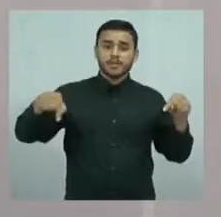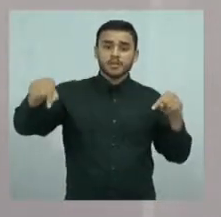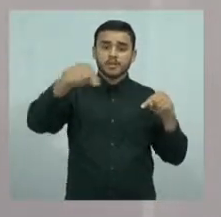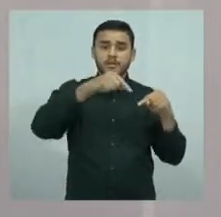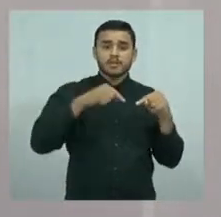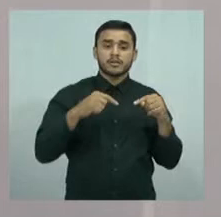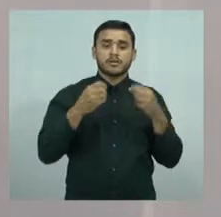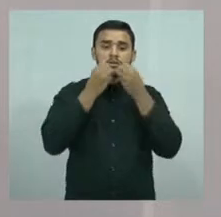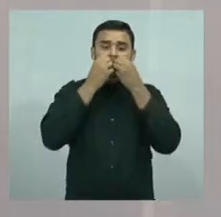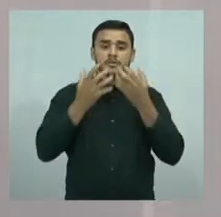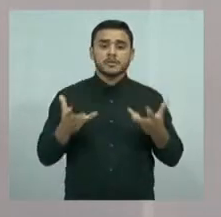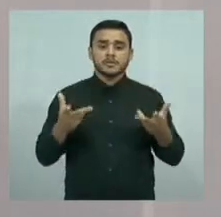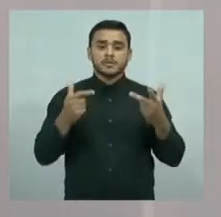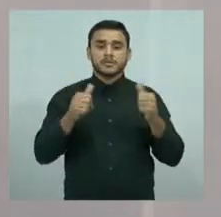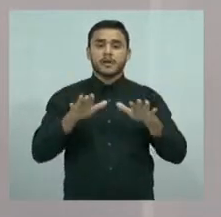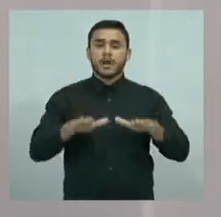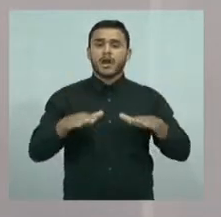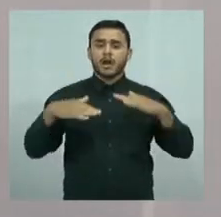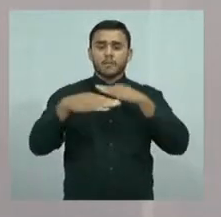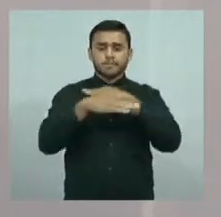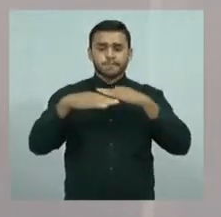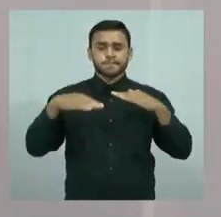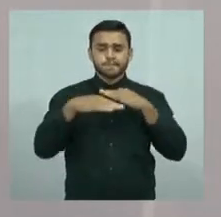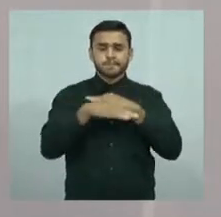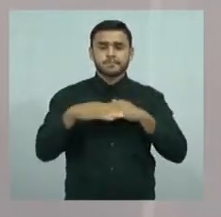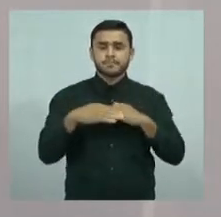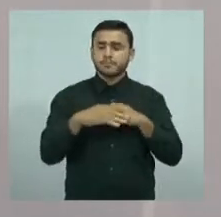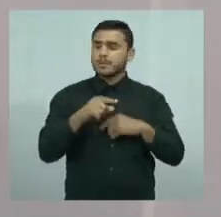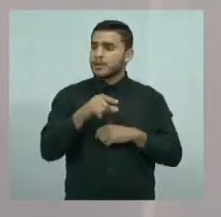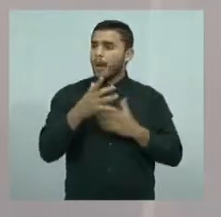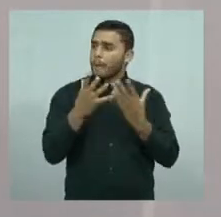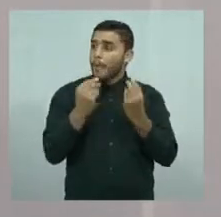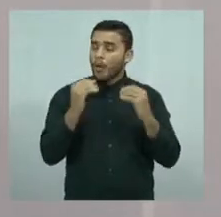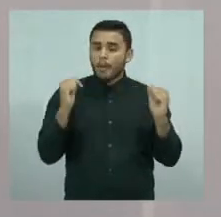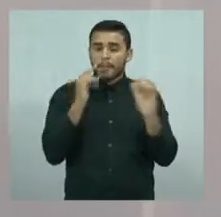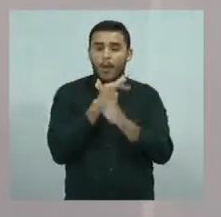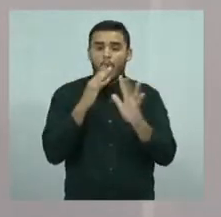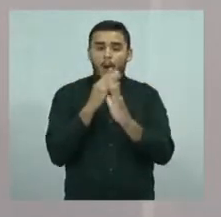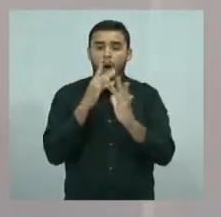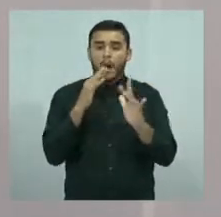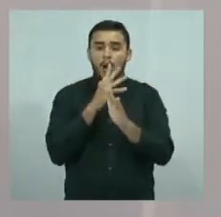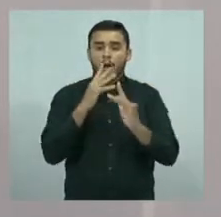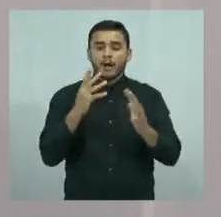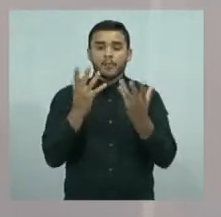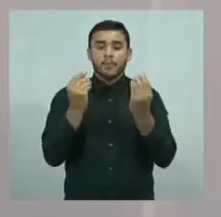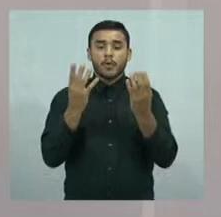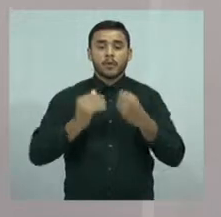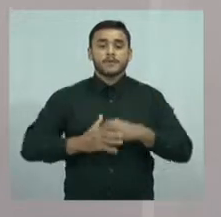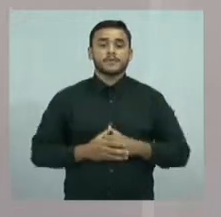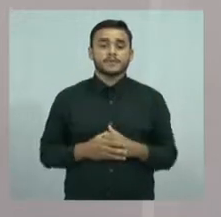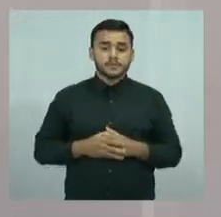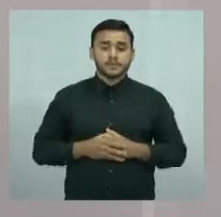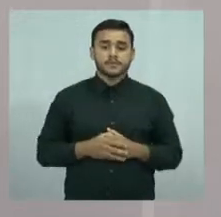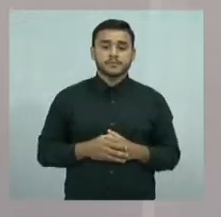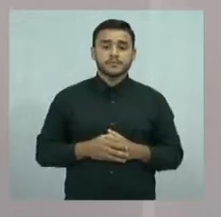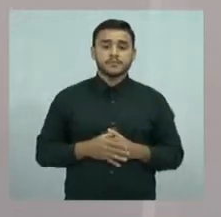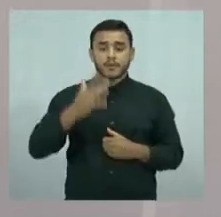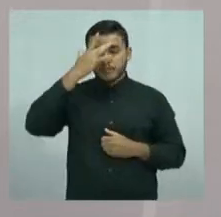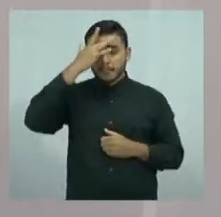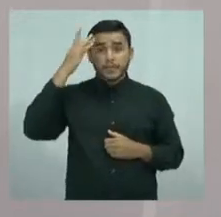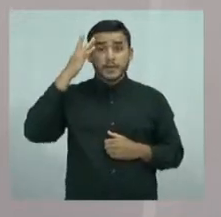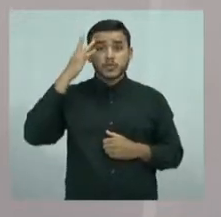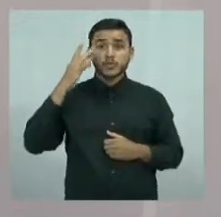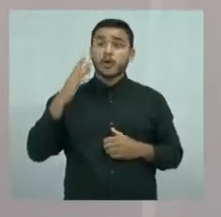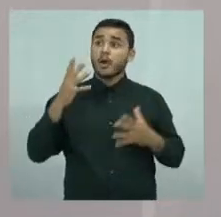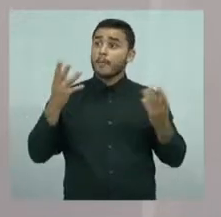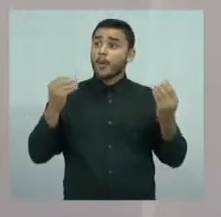precisa ser de uma área de trânsito calmo. O que é isso? São áreas que na cidade dão mais vez ao